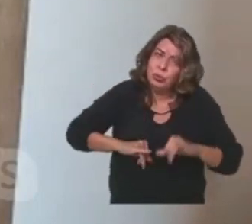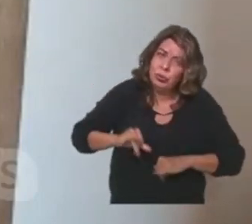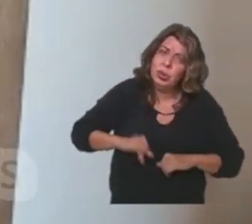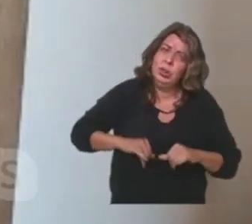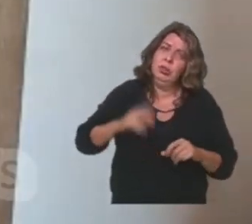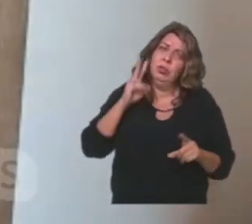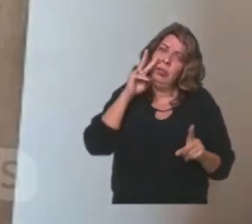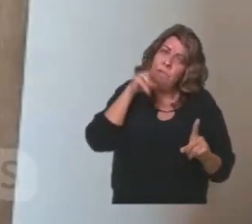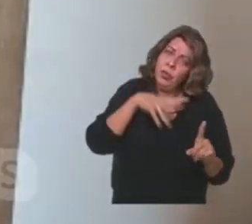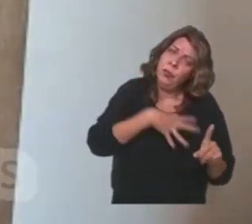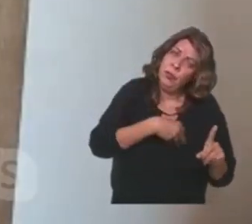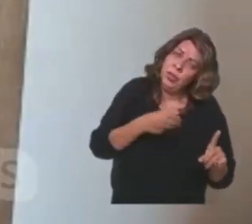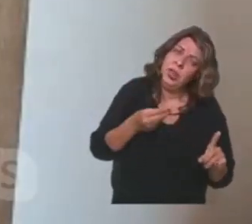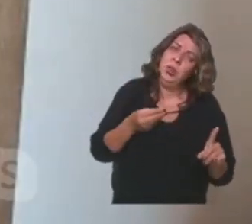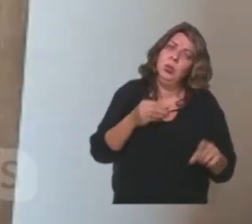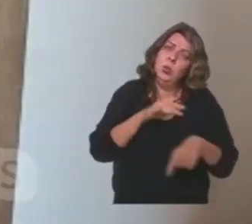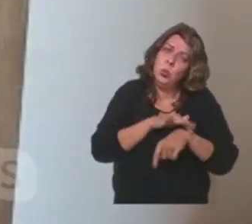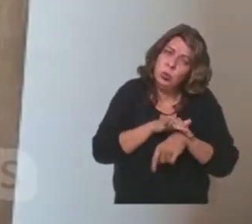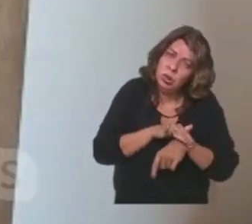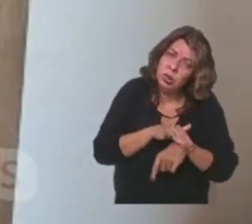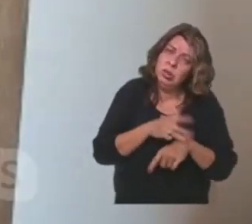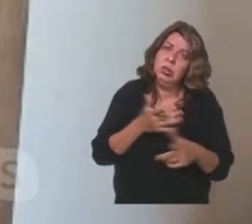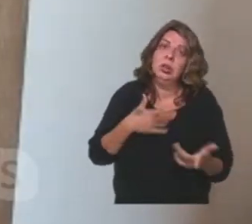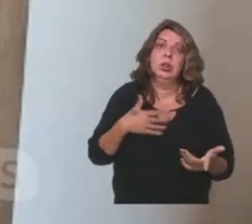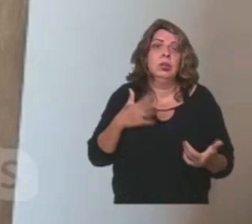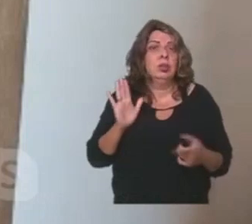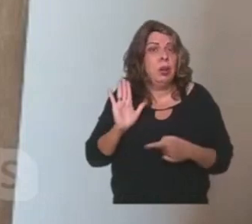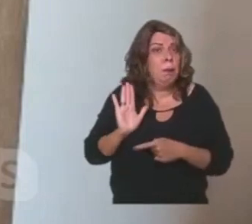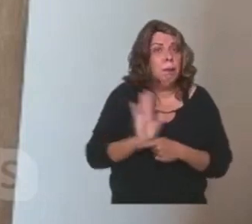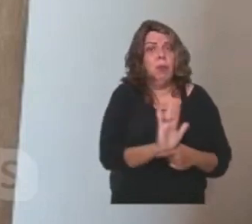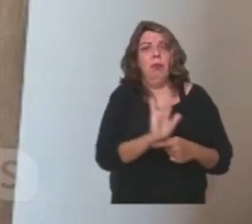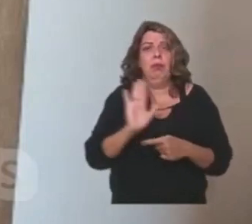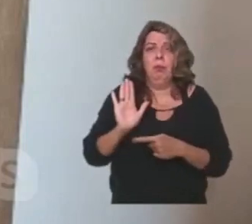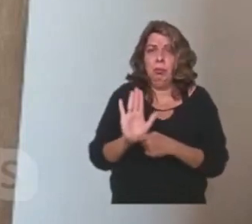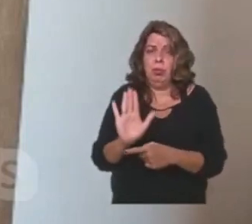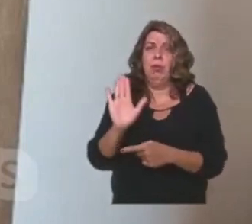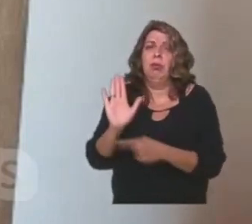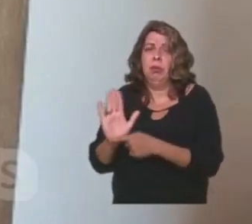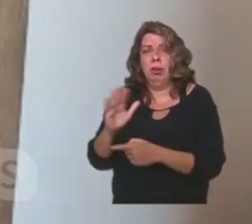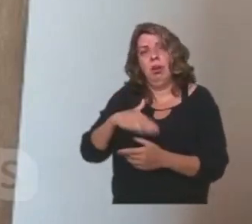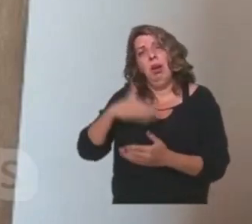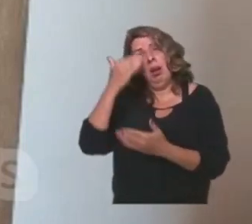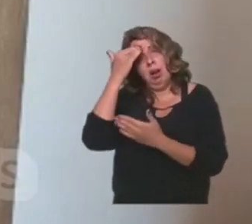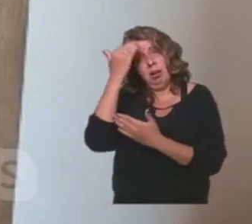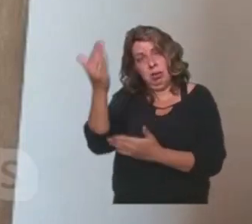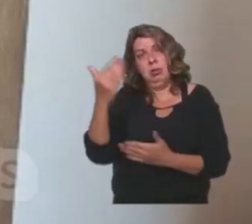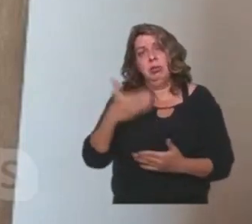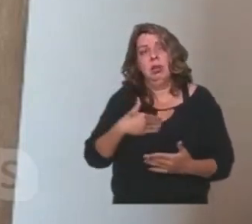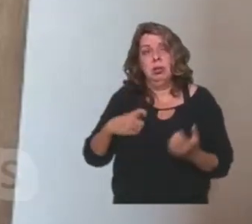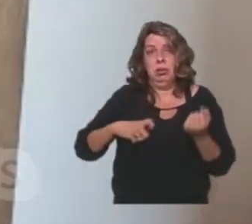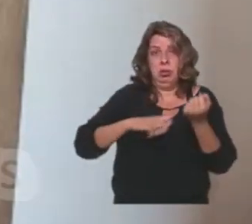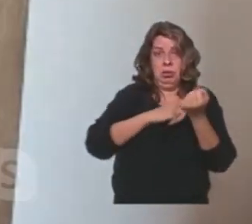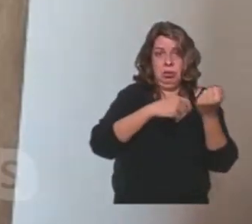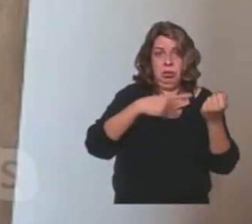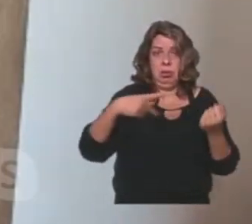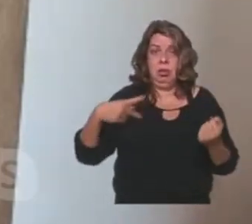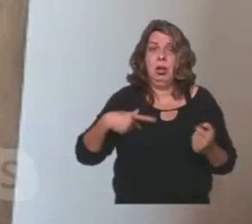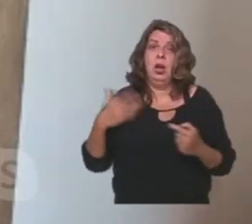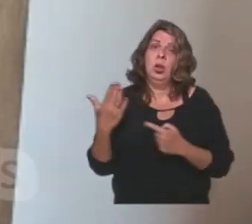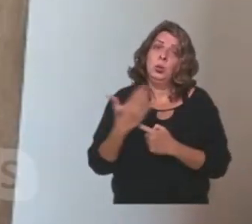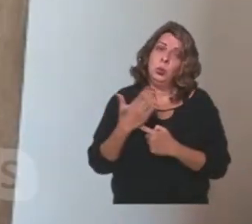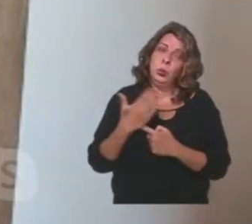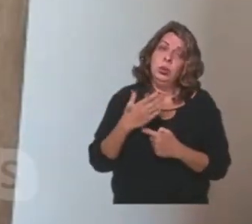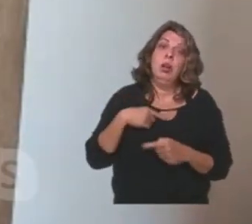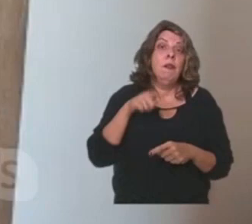que a gente vê a importância do GAC para essas famílias. Sim. E somos gratos por vocês que colaboram com